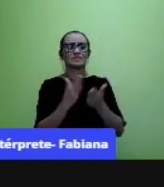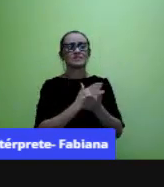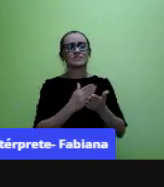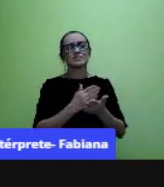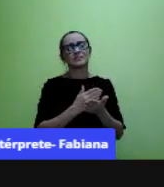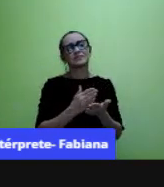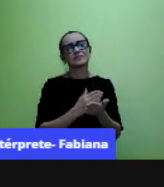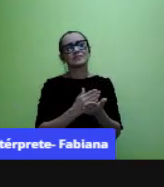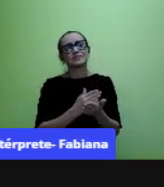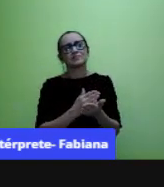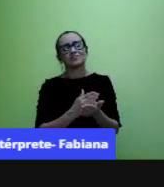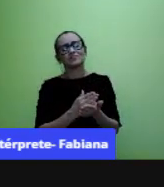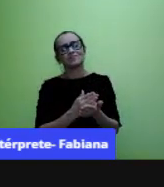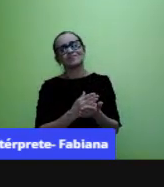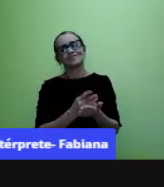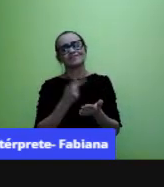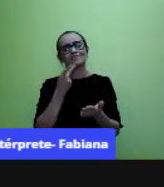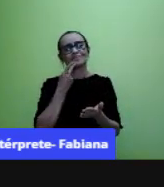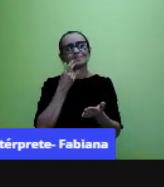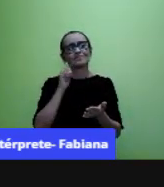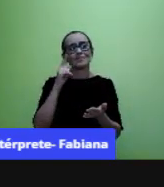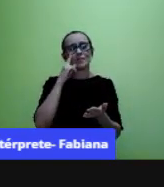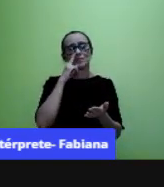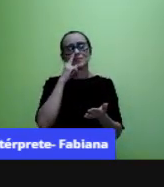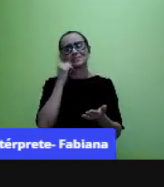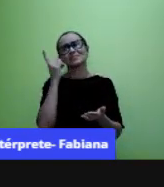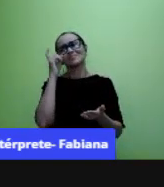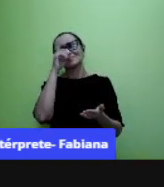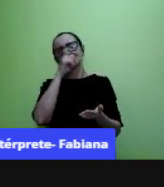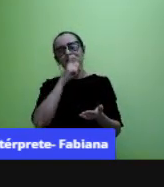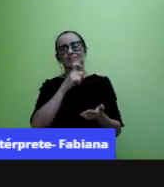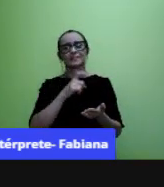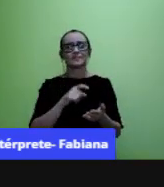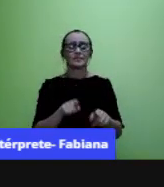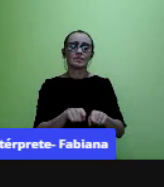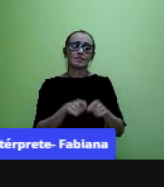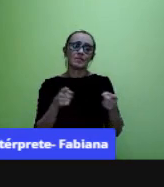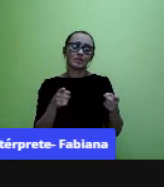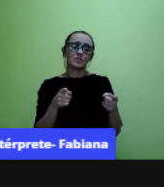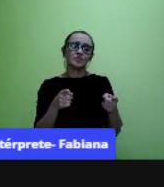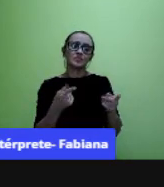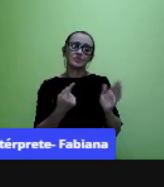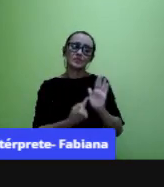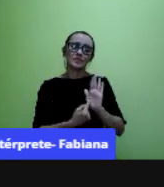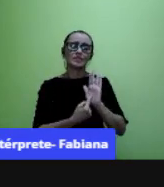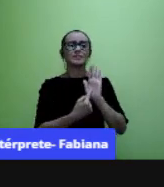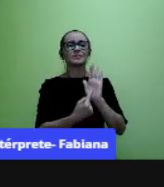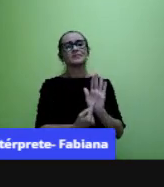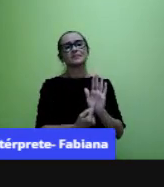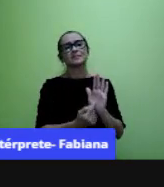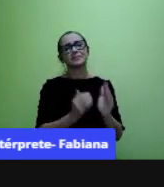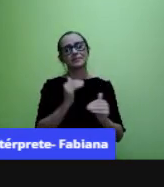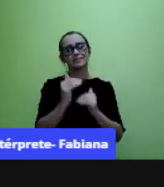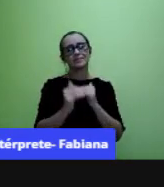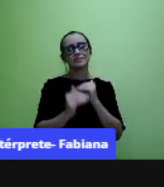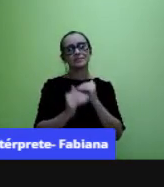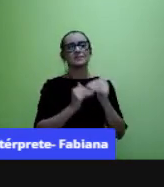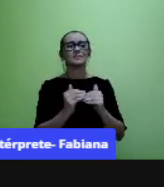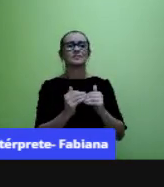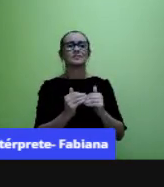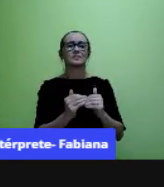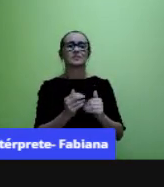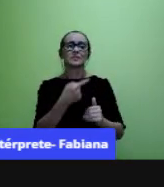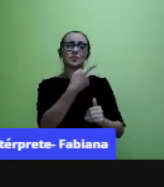difícil. Então, nós tentamos, assim, dentro dessa possibilidade, fazer a progressão e ainda de uma atividade transformar em